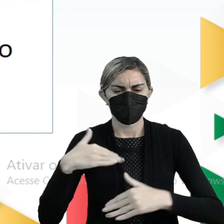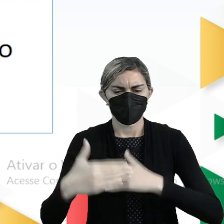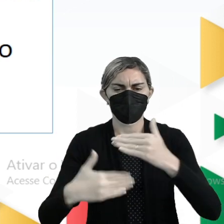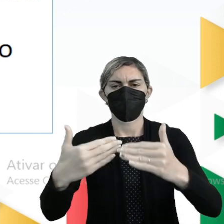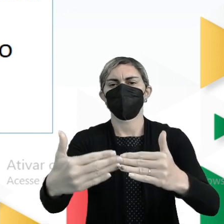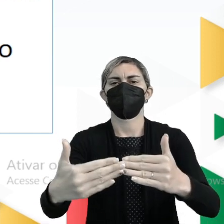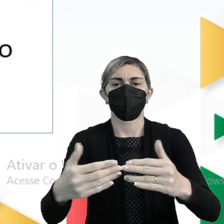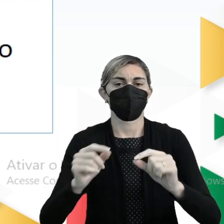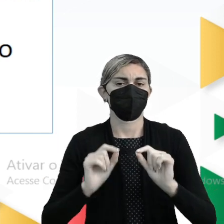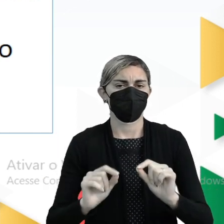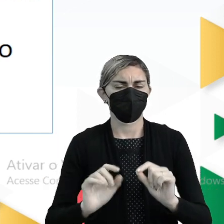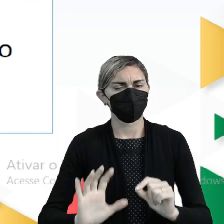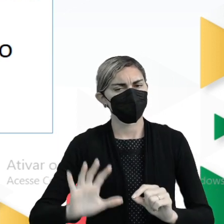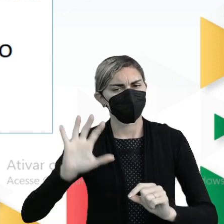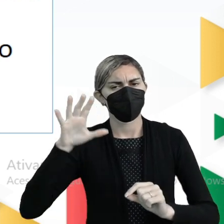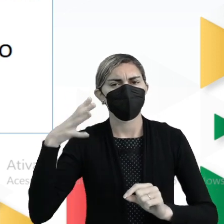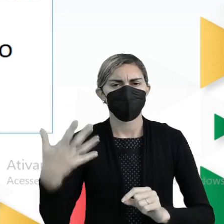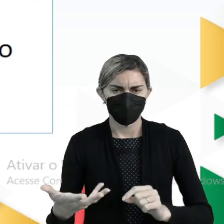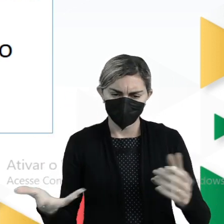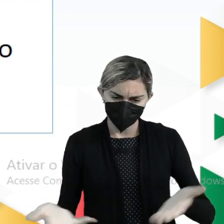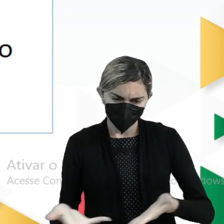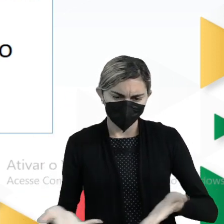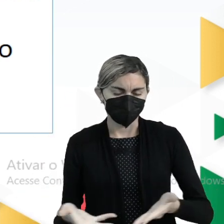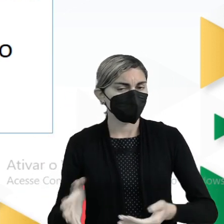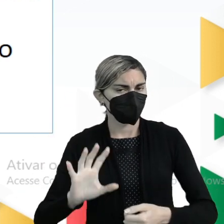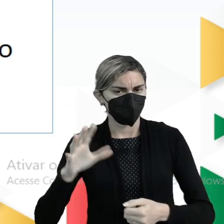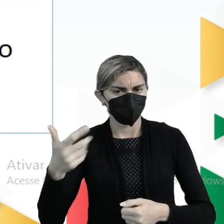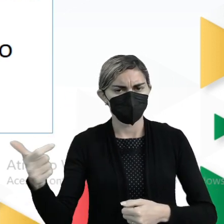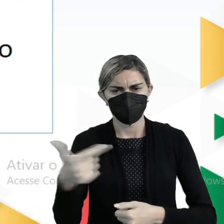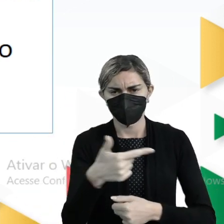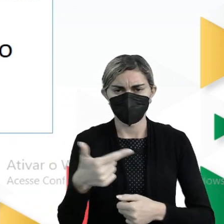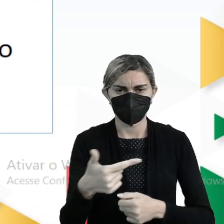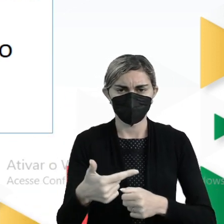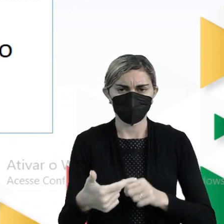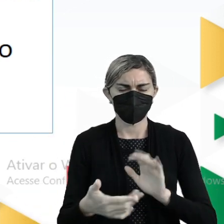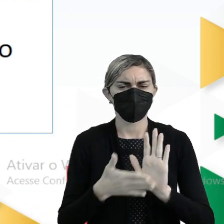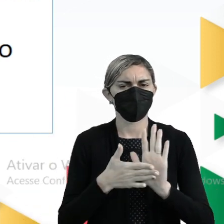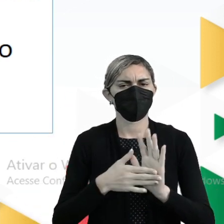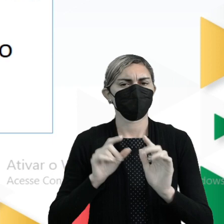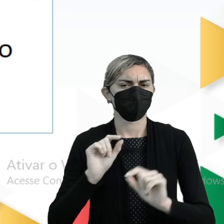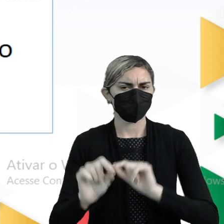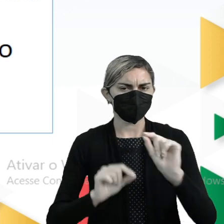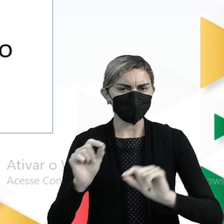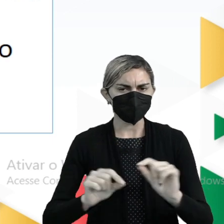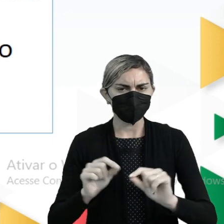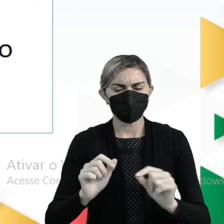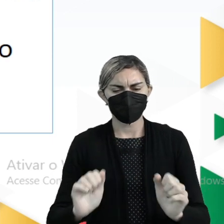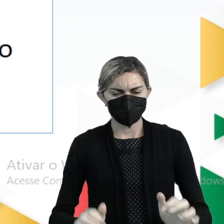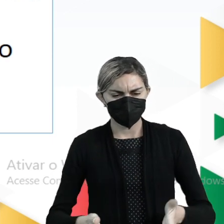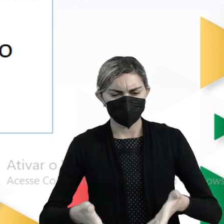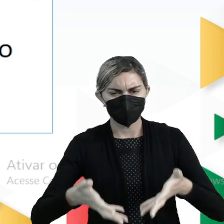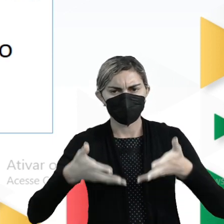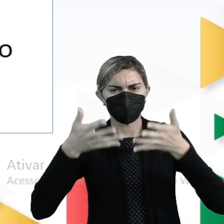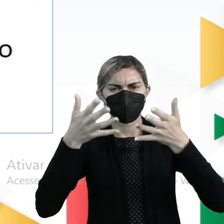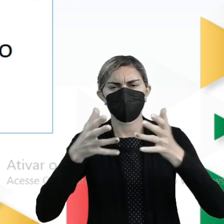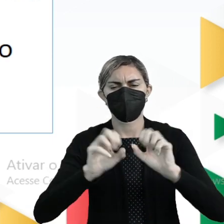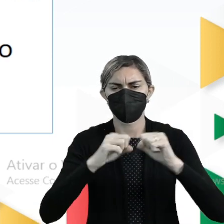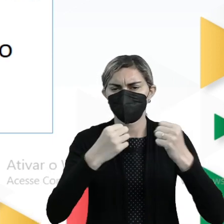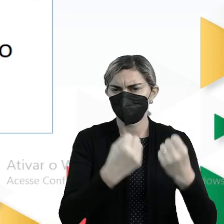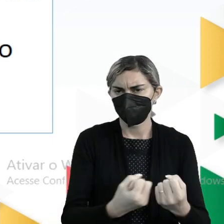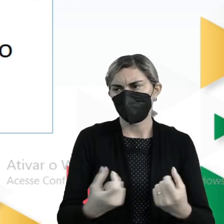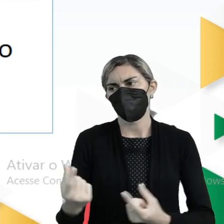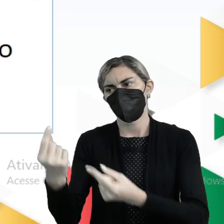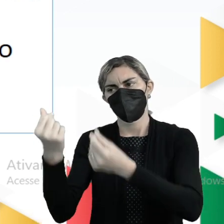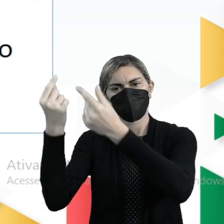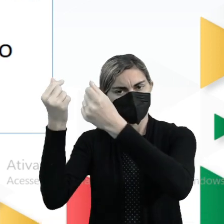desenvolvimento. O que agora ocorre no segundo plano, em entretenimento e ritmo de crescimento, tanto social e